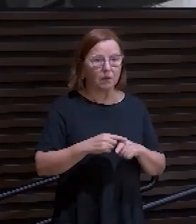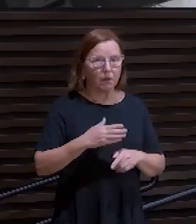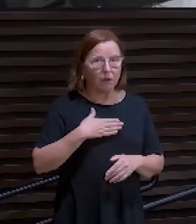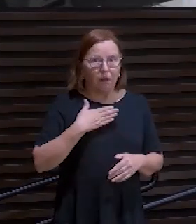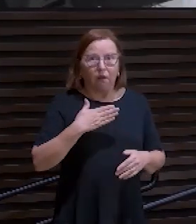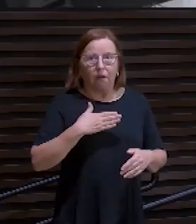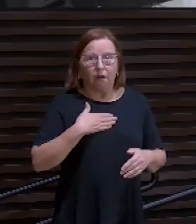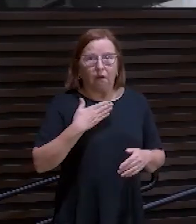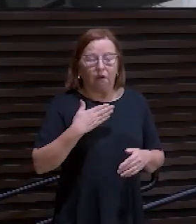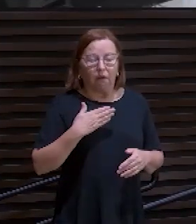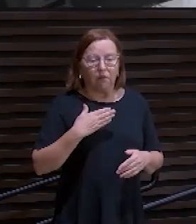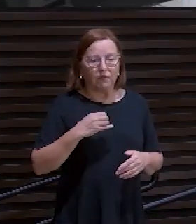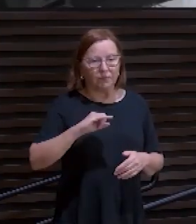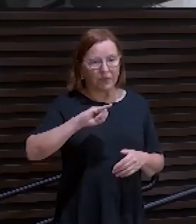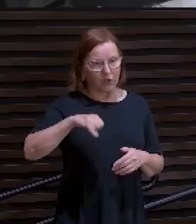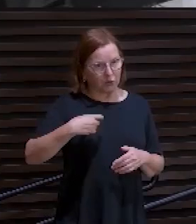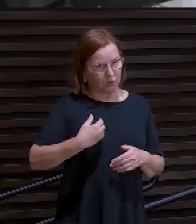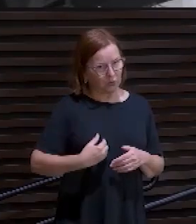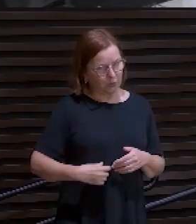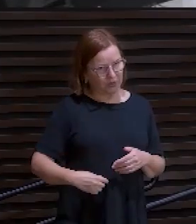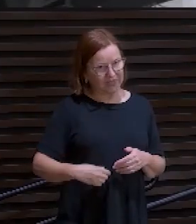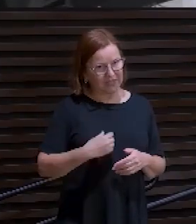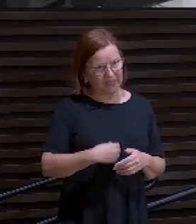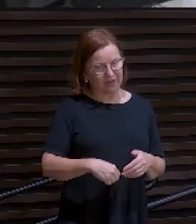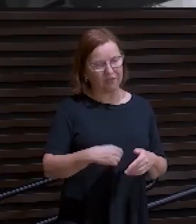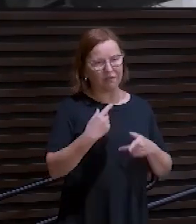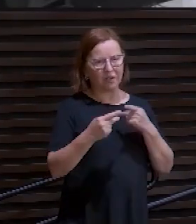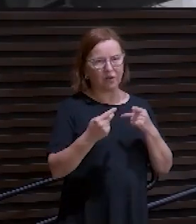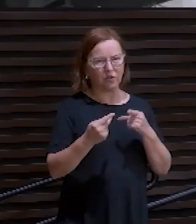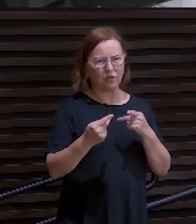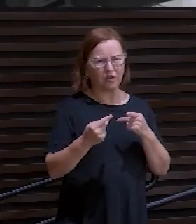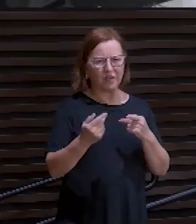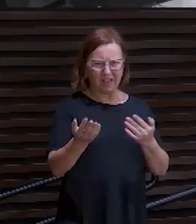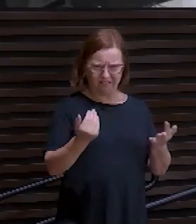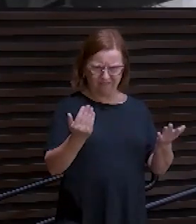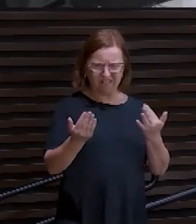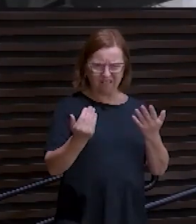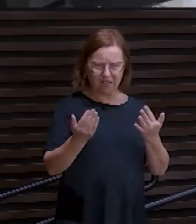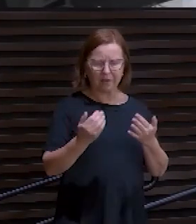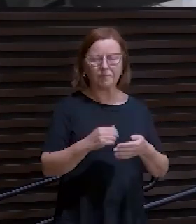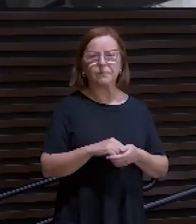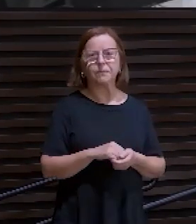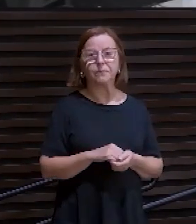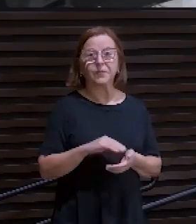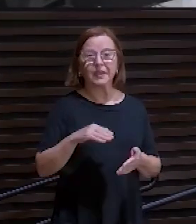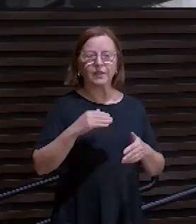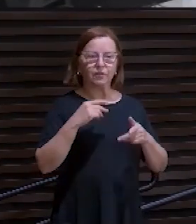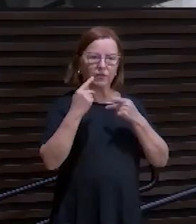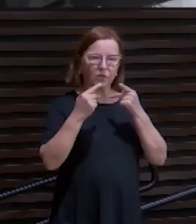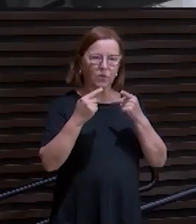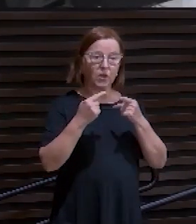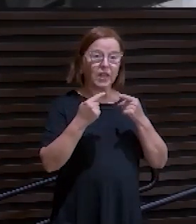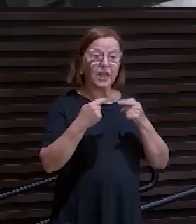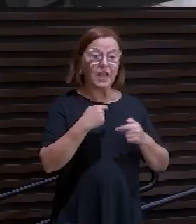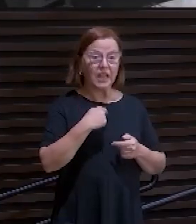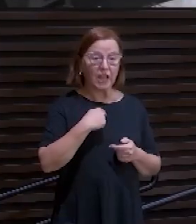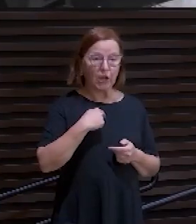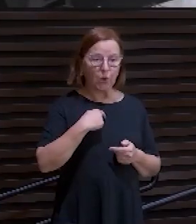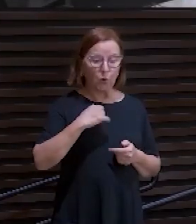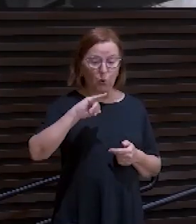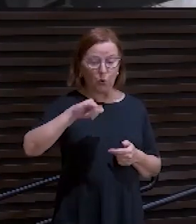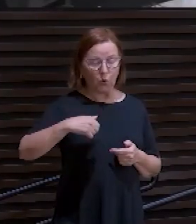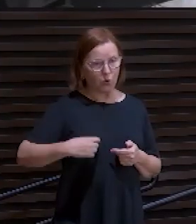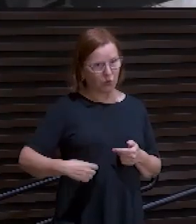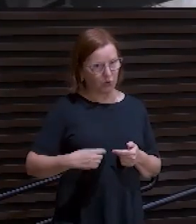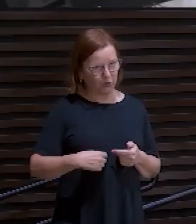irmãos: agora chegai-vos a mim. E chegaram-se. Então disse: eu sou José, vosso irmão, a